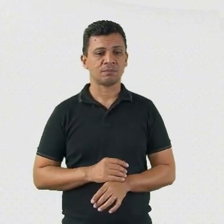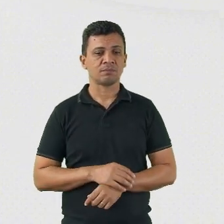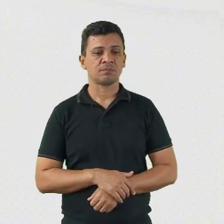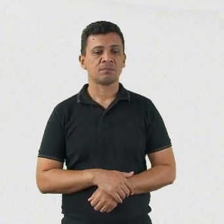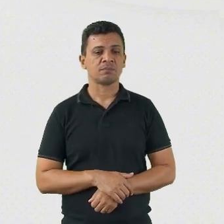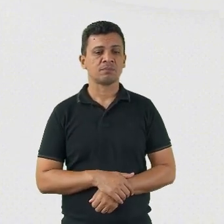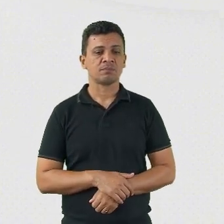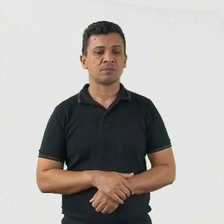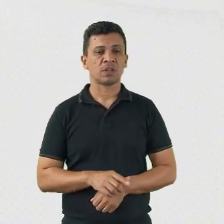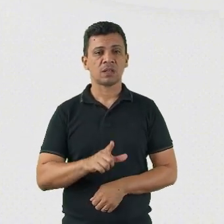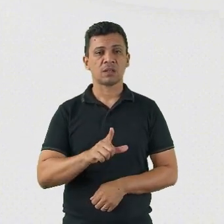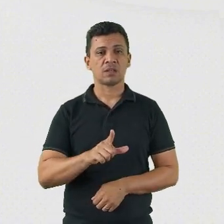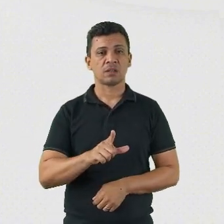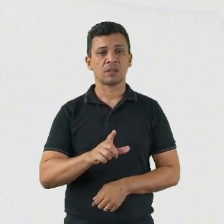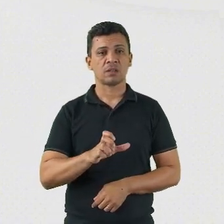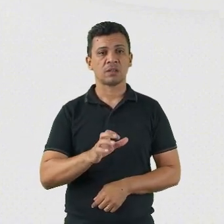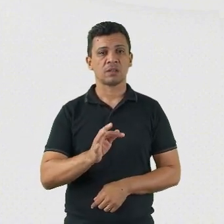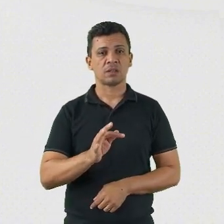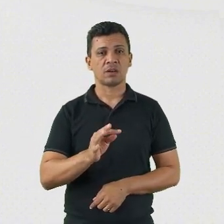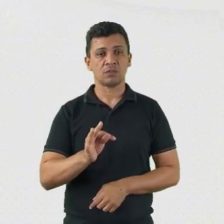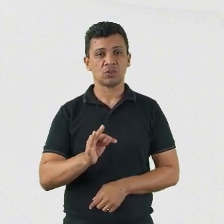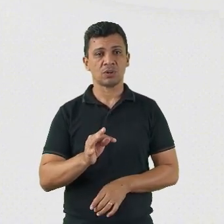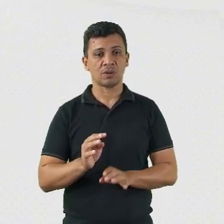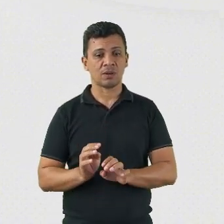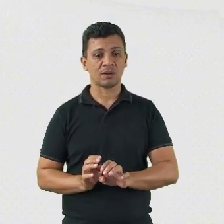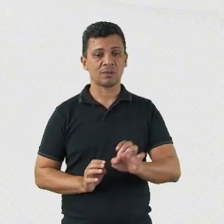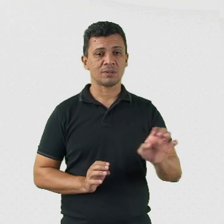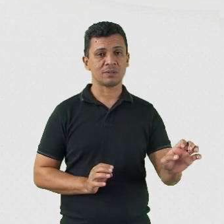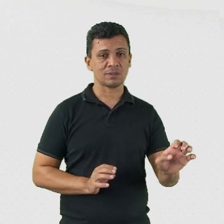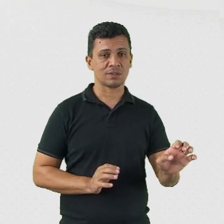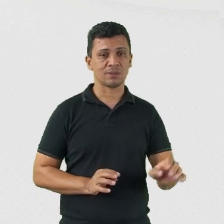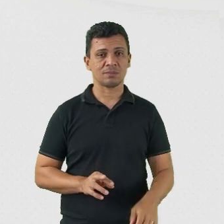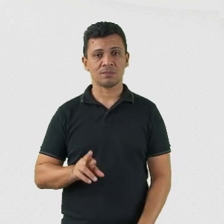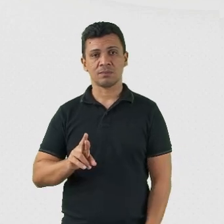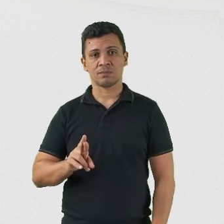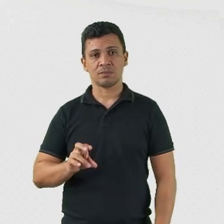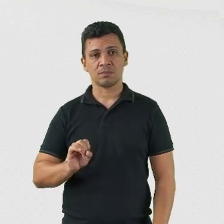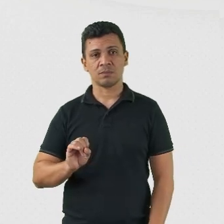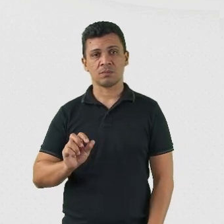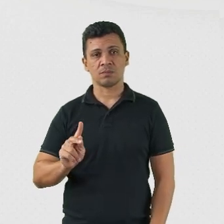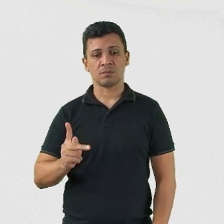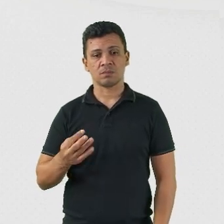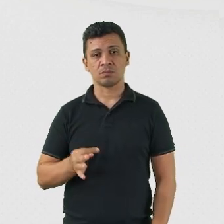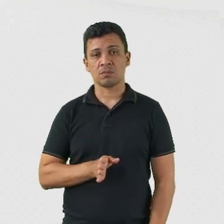right representam essas localizações, né, essas referências.